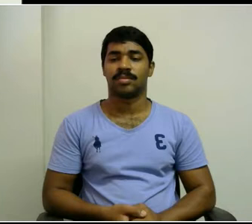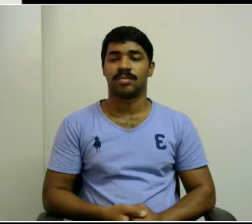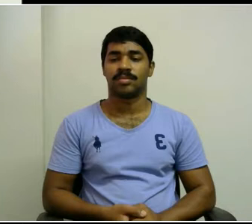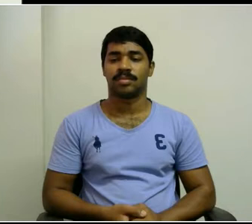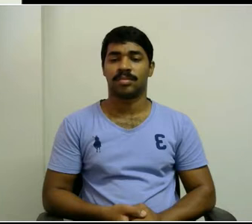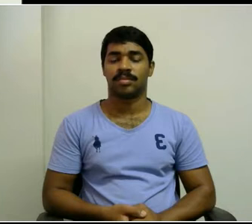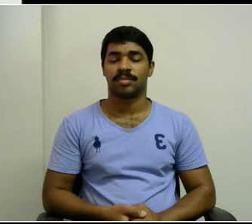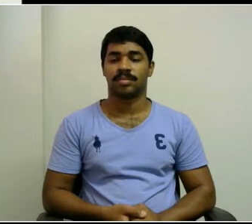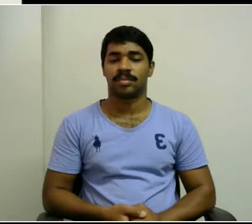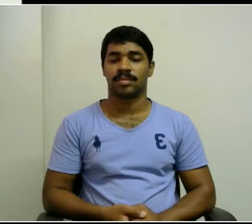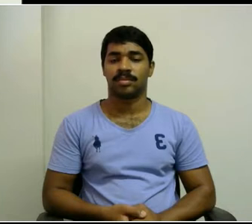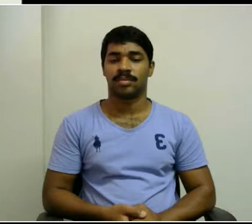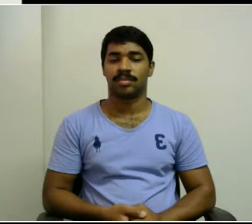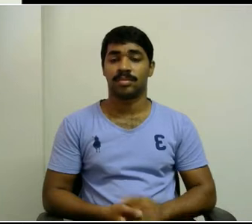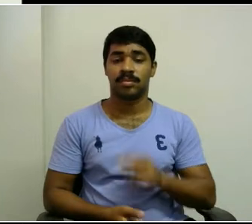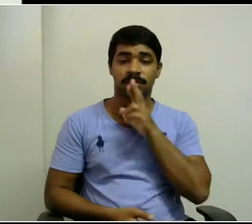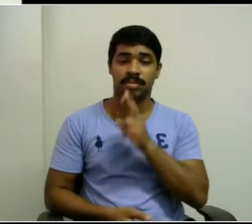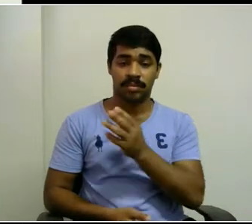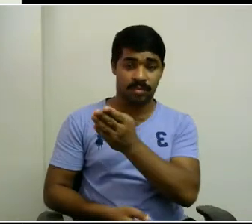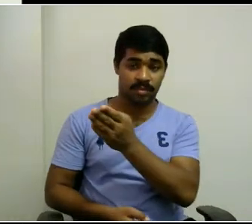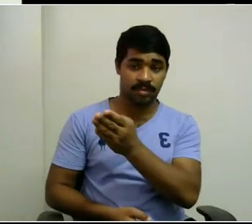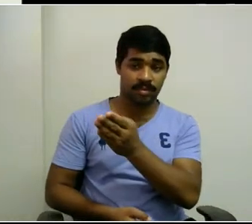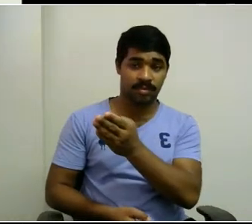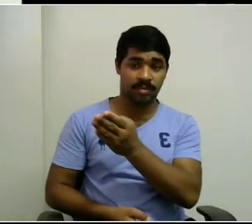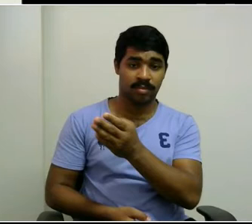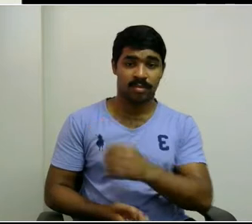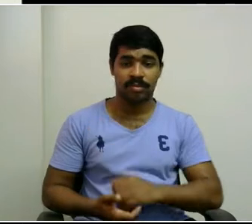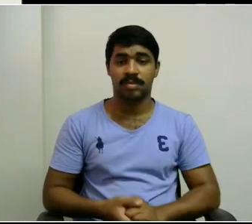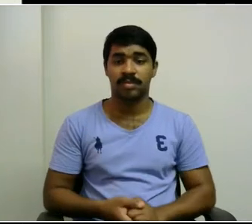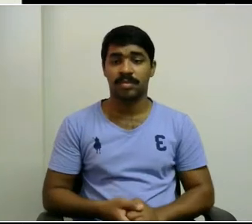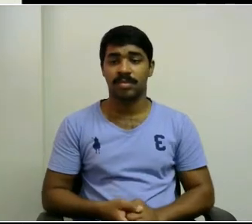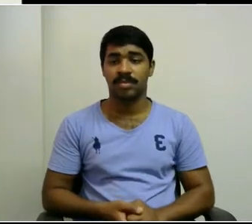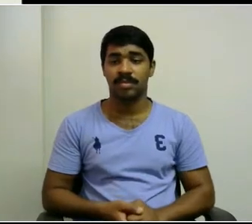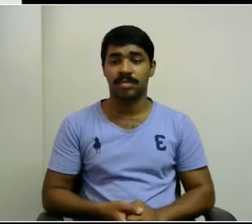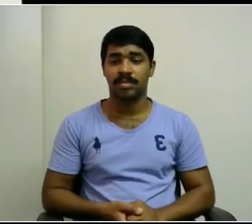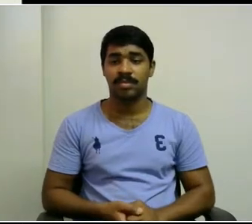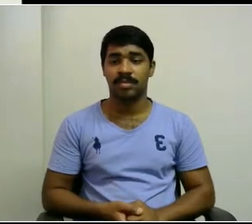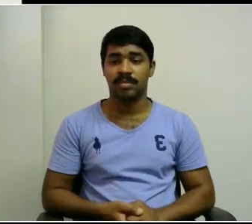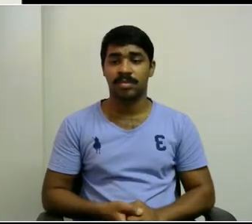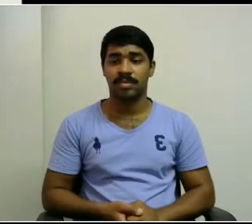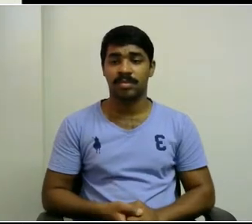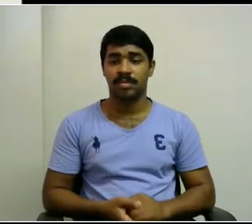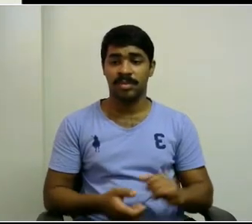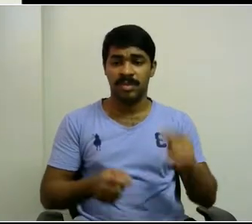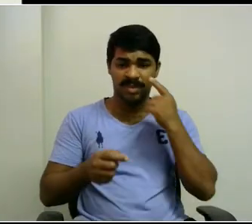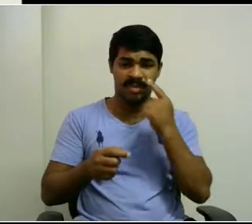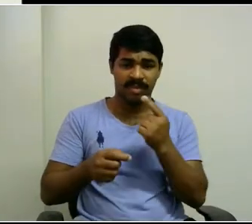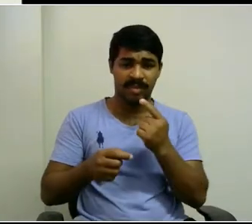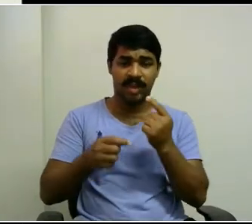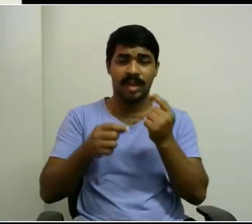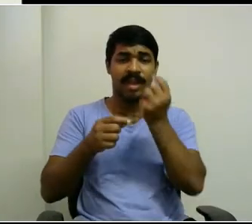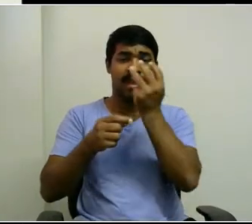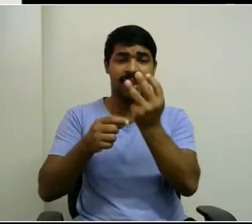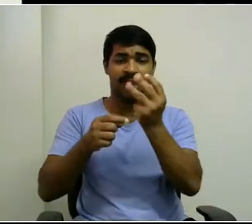de 2. Tá? Essa seria a nossa resposta. Se nós fôssemos deixar um pouquinho mais organizada, já que apareceu a raiz aqui embaixo, né? Então